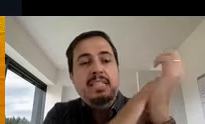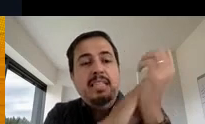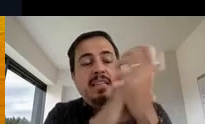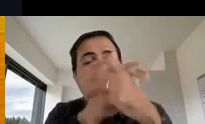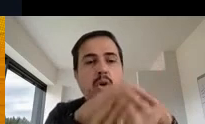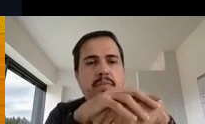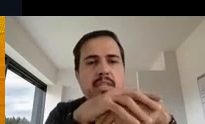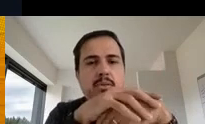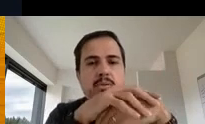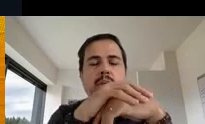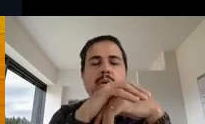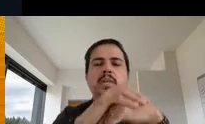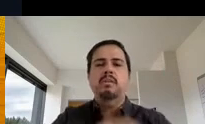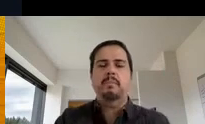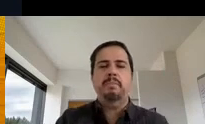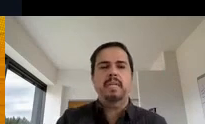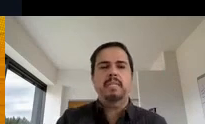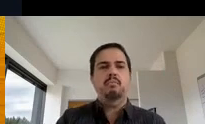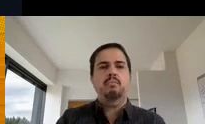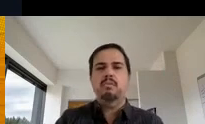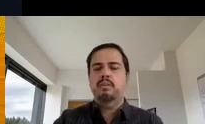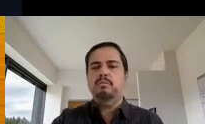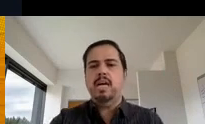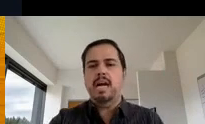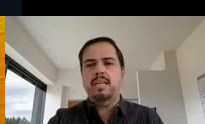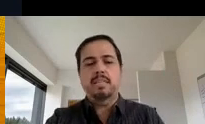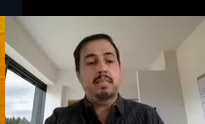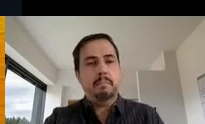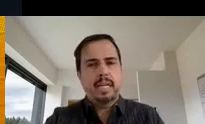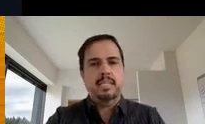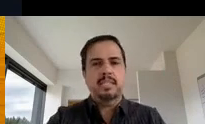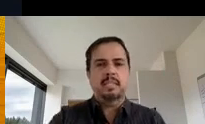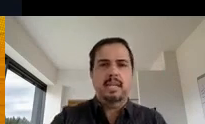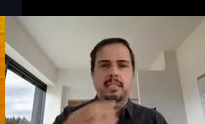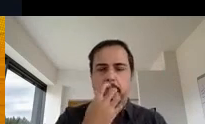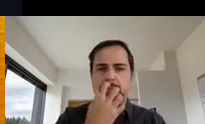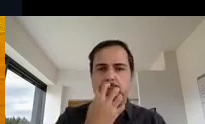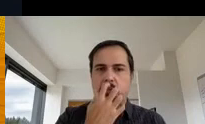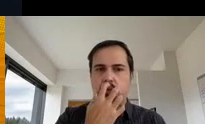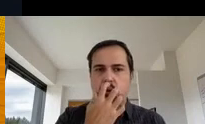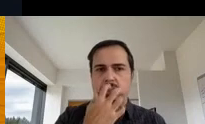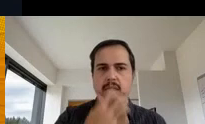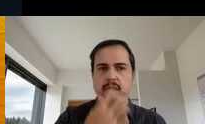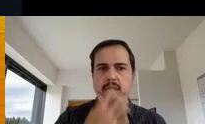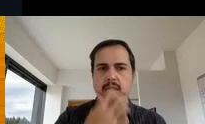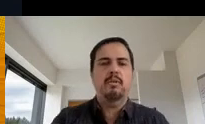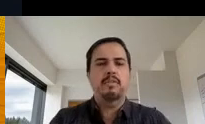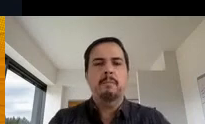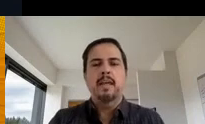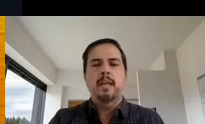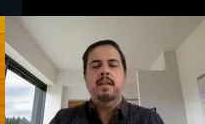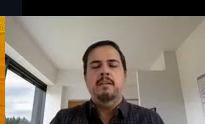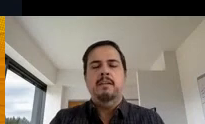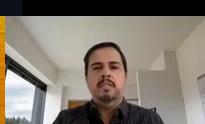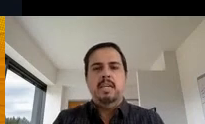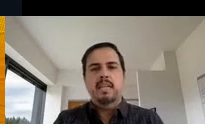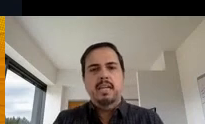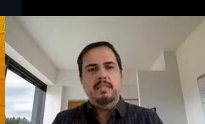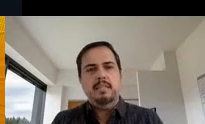hard skills. E aí você tem as soft skills, que é o que não se aprende no banco da faculdade, você até aprende em certas capacitações, você até bota a